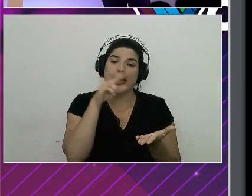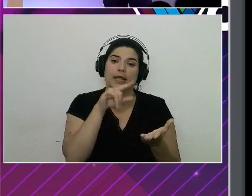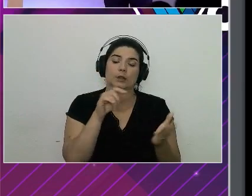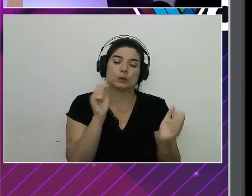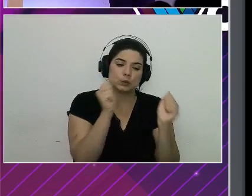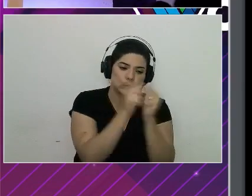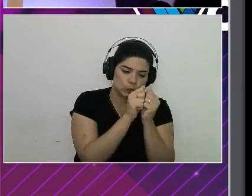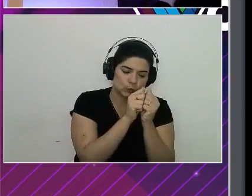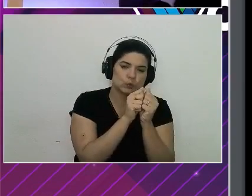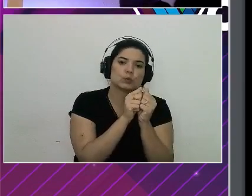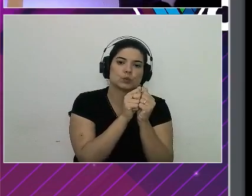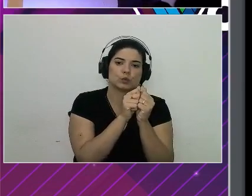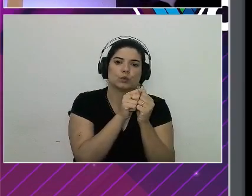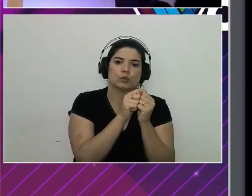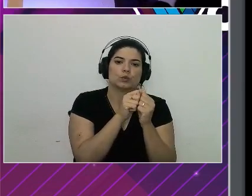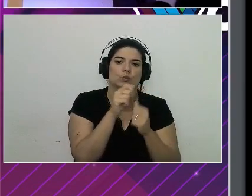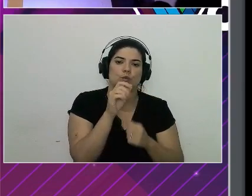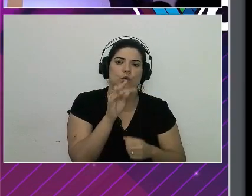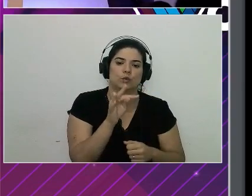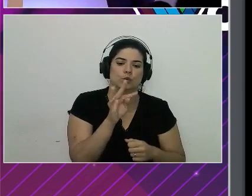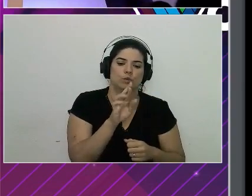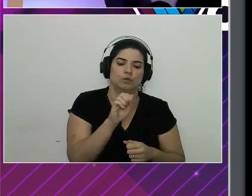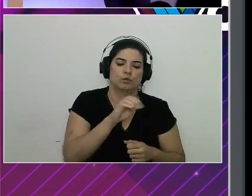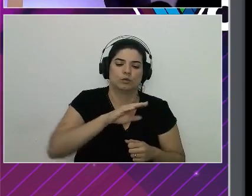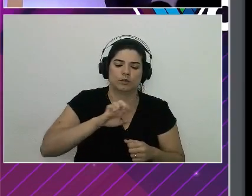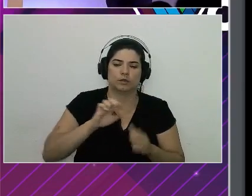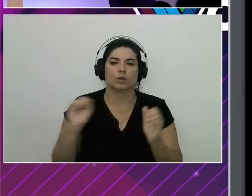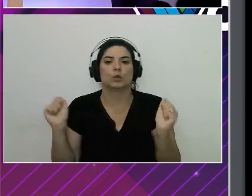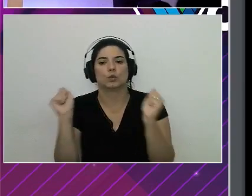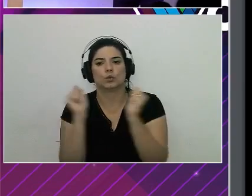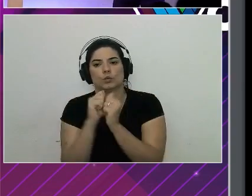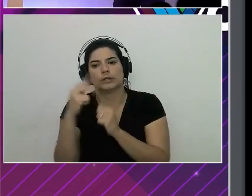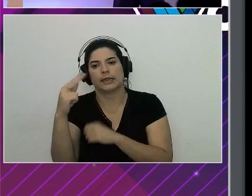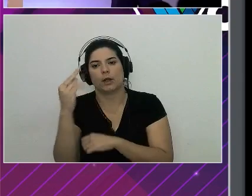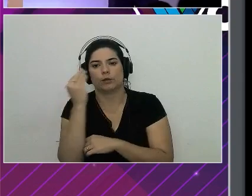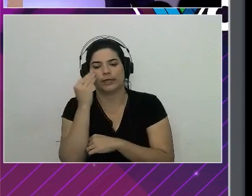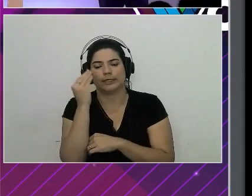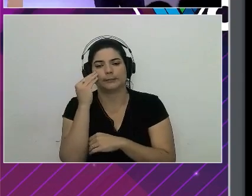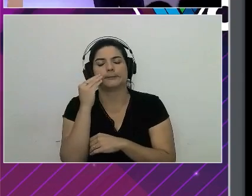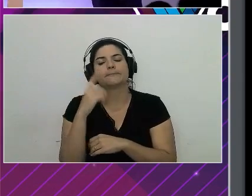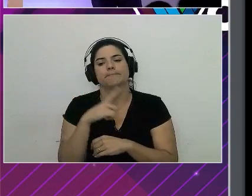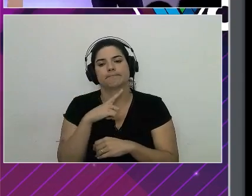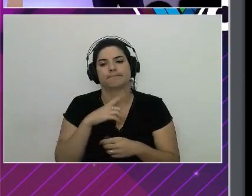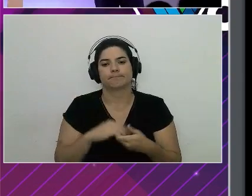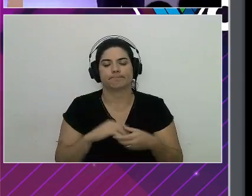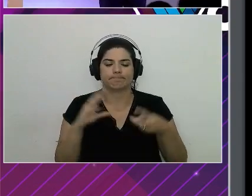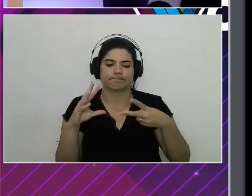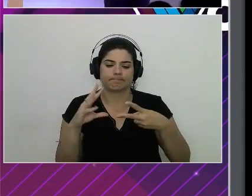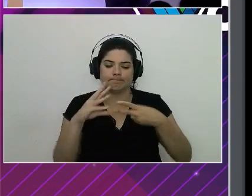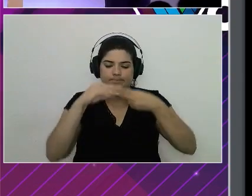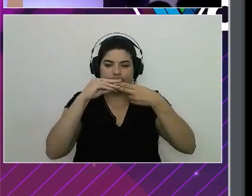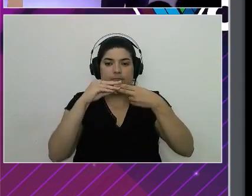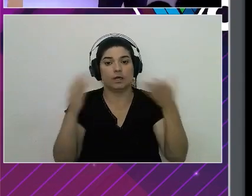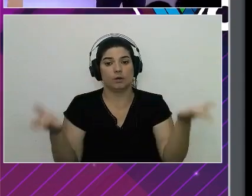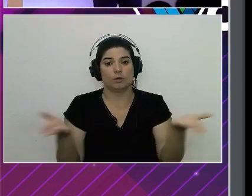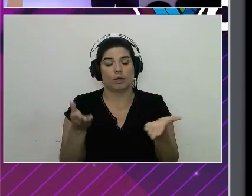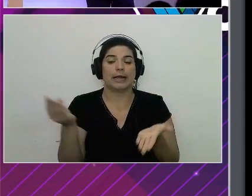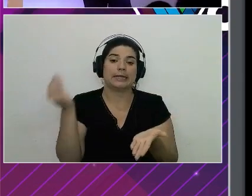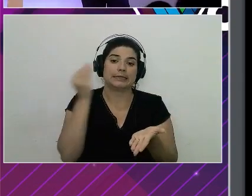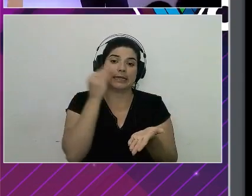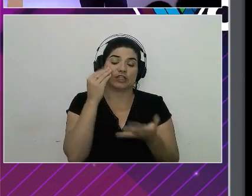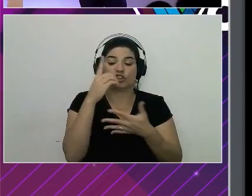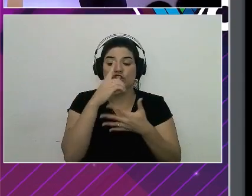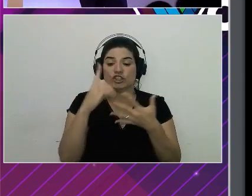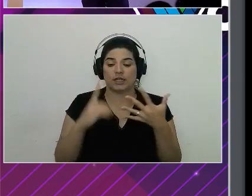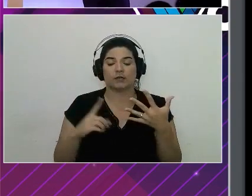mais o spec do seu teste. Então, a gente está verificando agora um teste de dado. A gente vai obter uma árvore